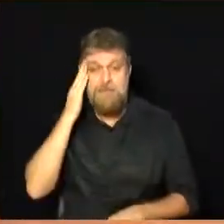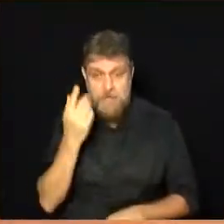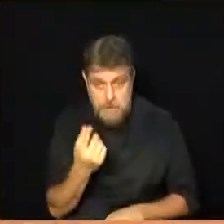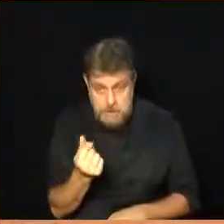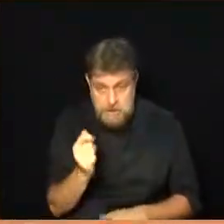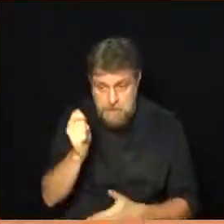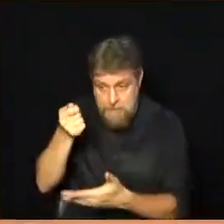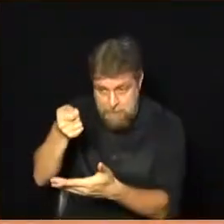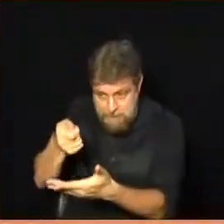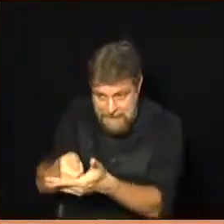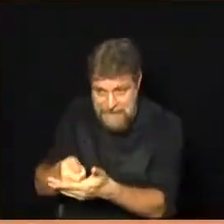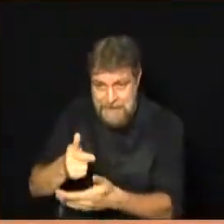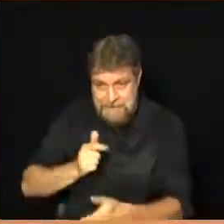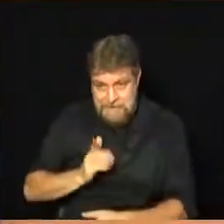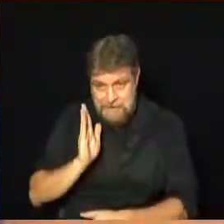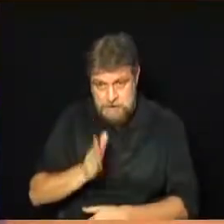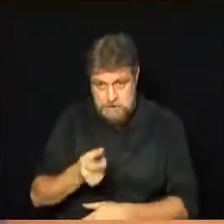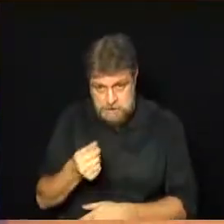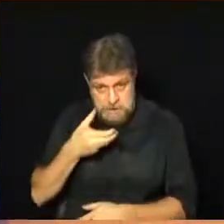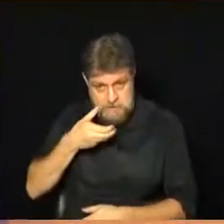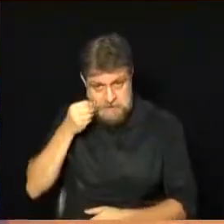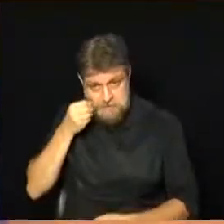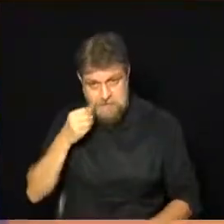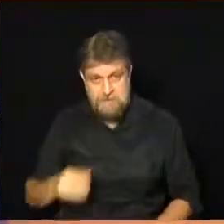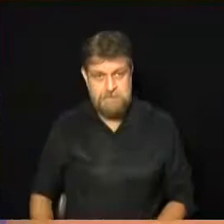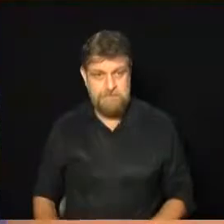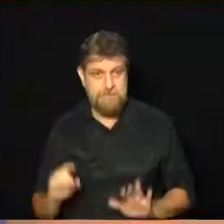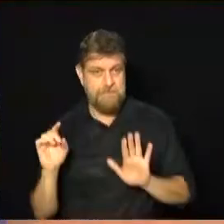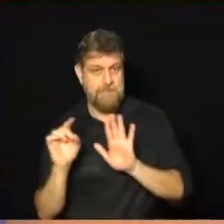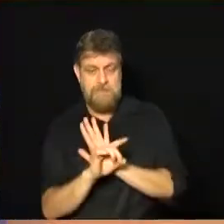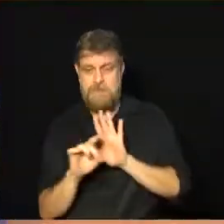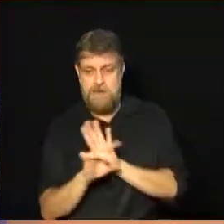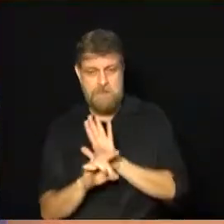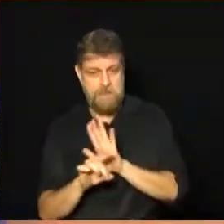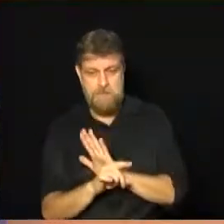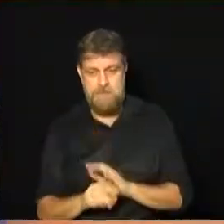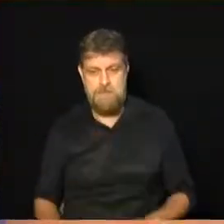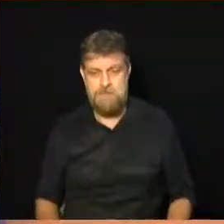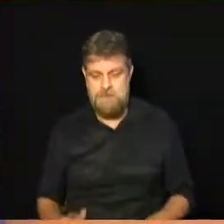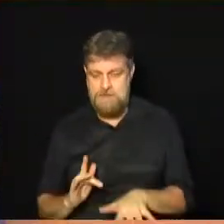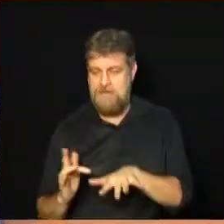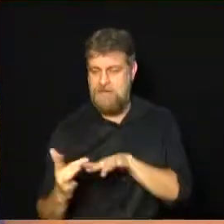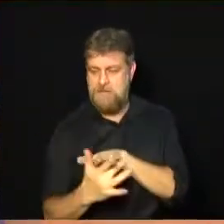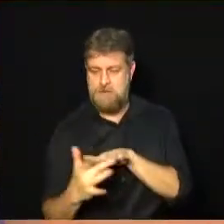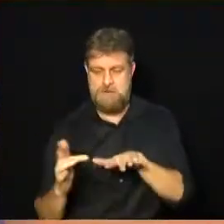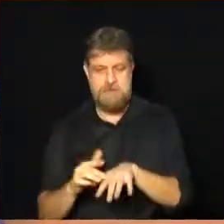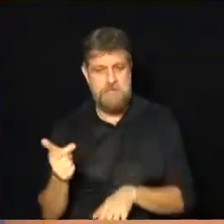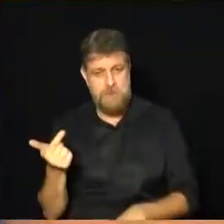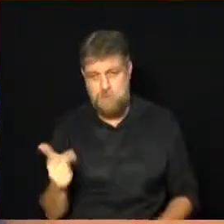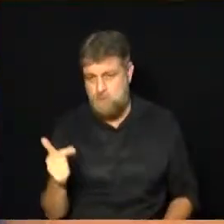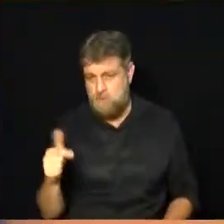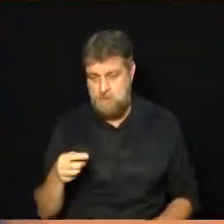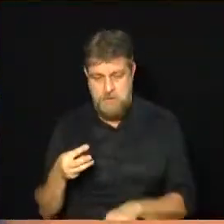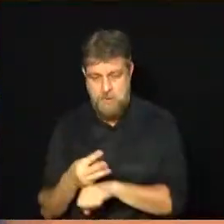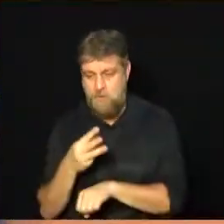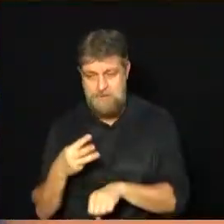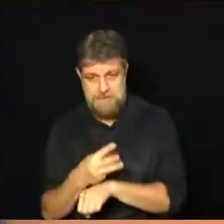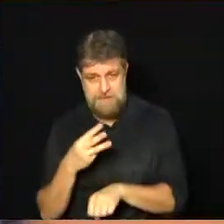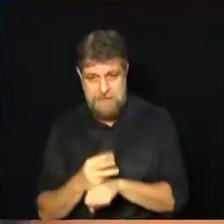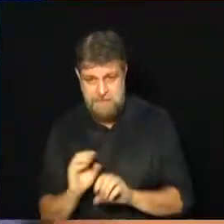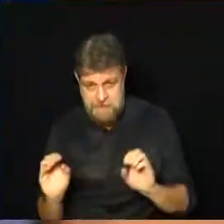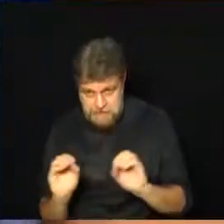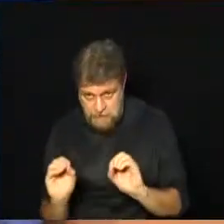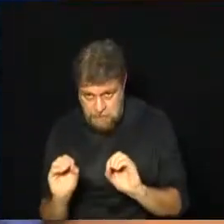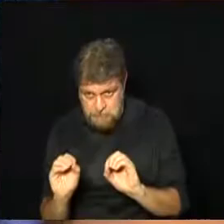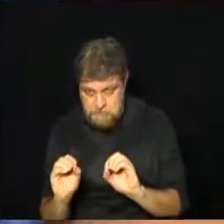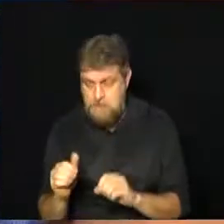que o senhor respondesse para a gente. Nós não temos nenhuma pergunta das redes sociais, né, do WhatsApp, Cláudia? Não,